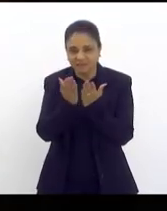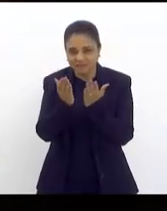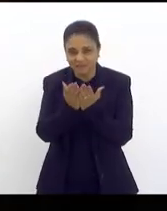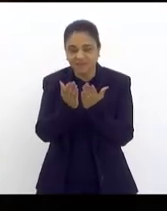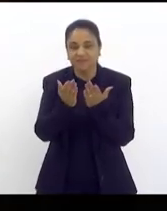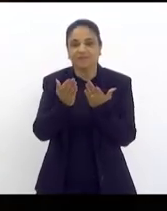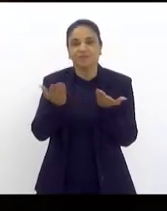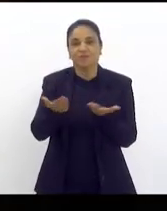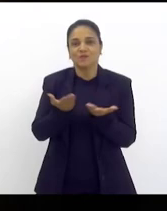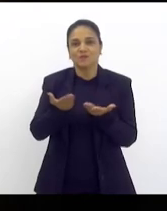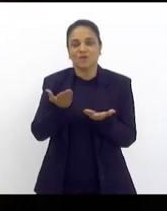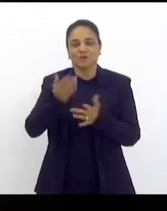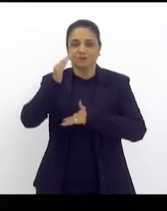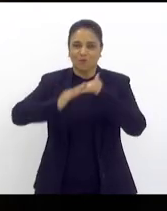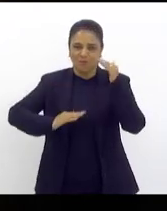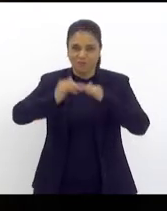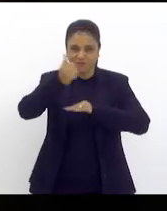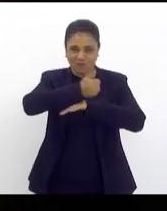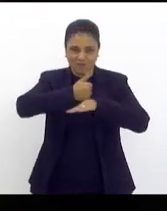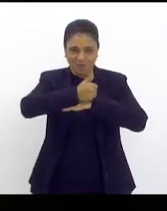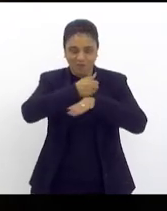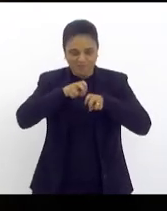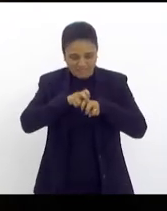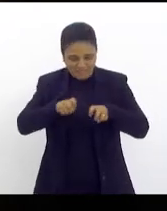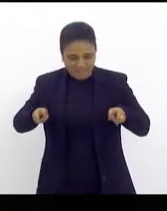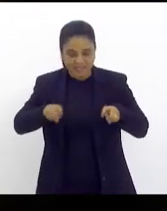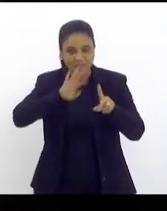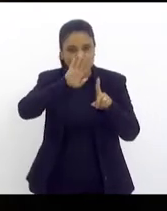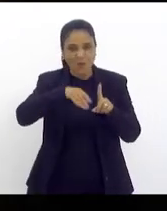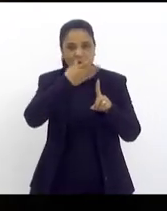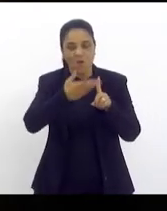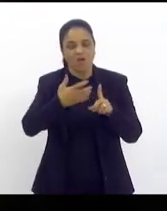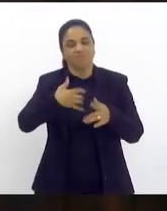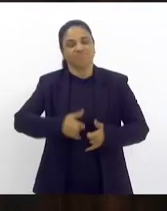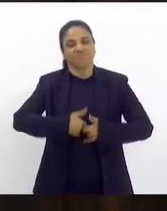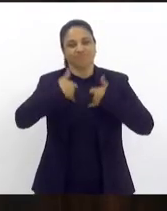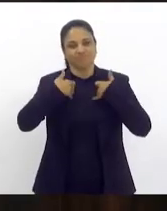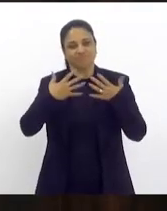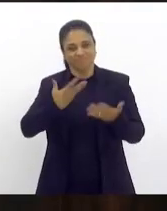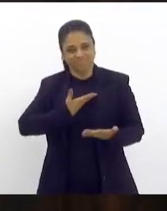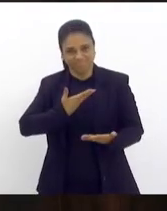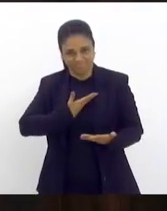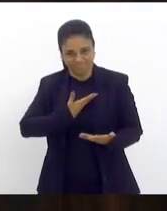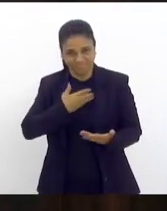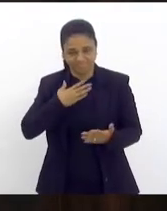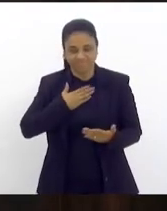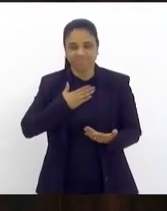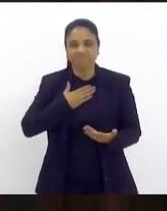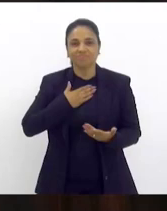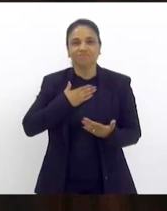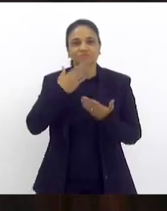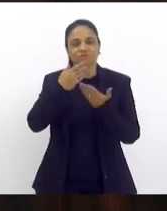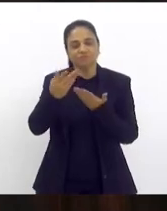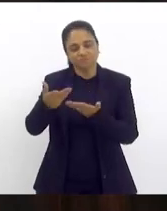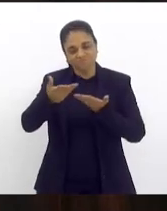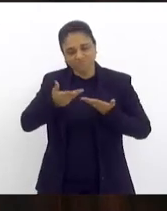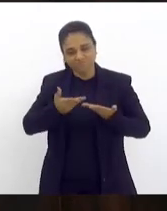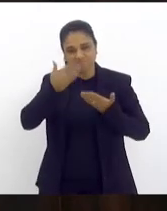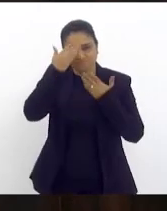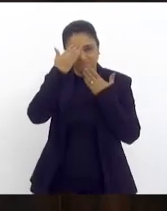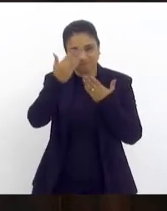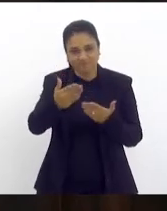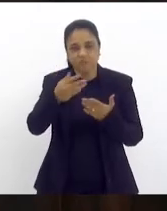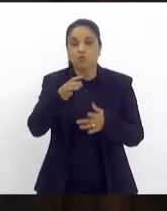E hoje tendo a honra de sentar na mesma mesa que você como prefeito, meu irmão. Muito obrigado por esse convite. Muito obrigado por me dar a oportunidade de conhecer pessoas